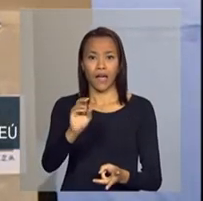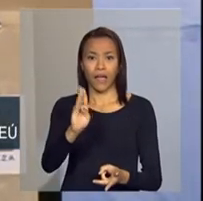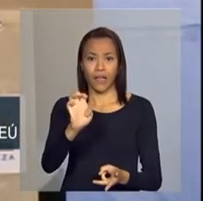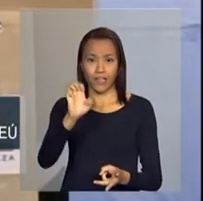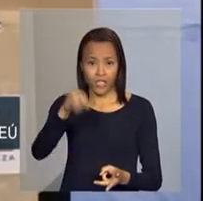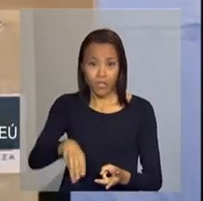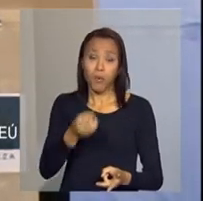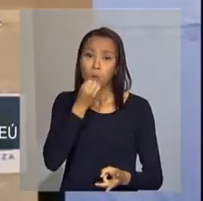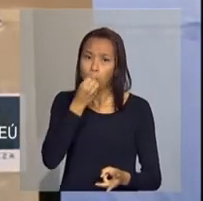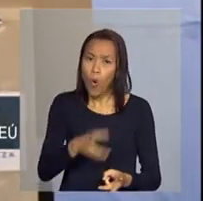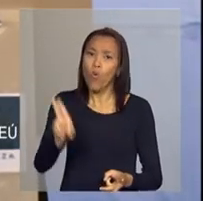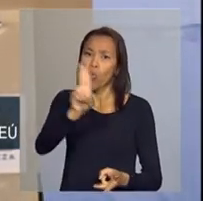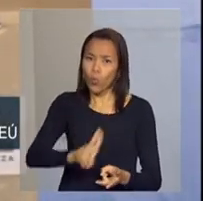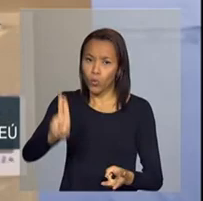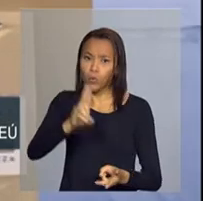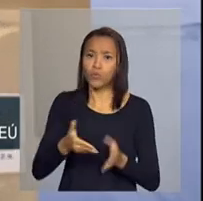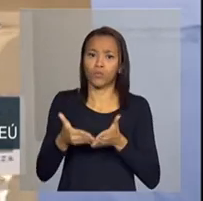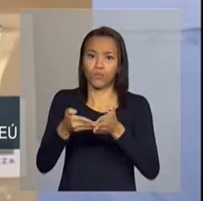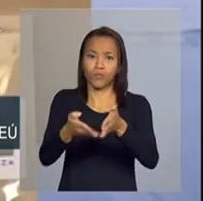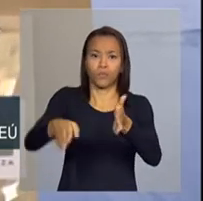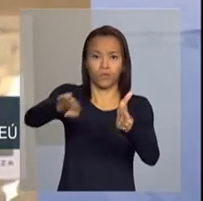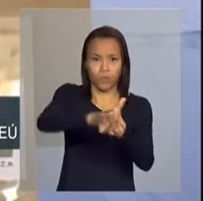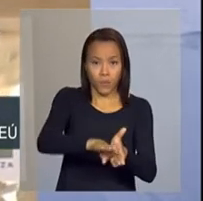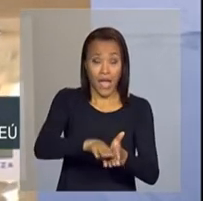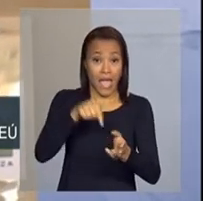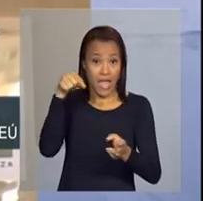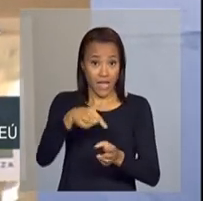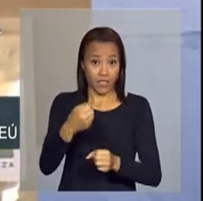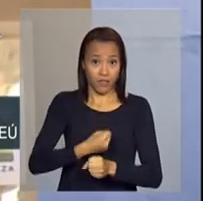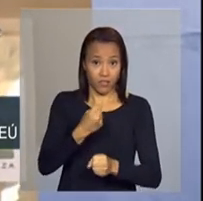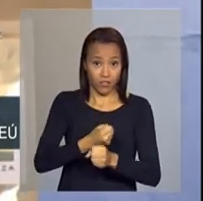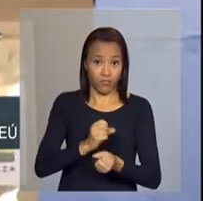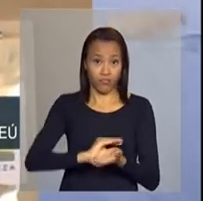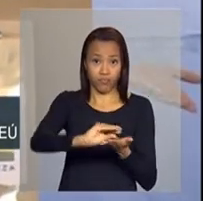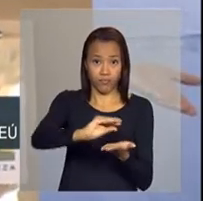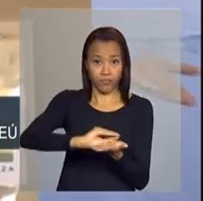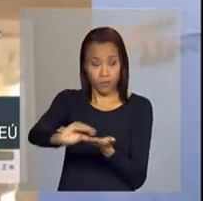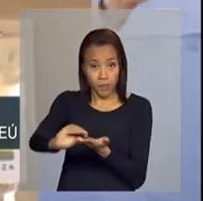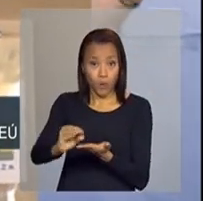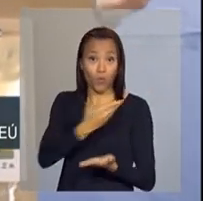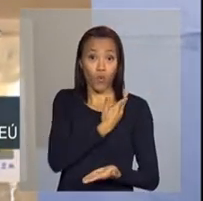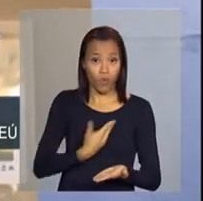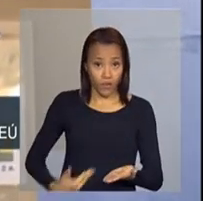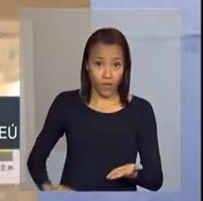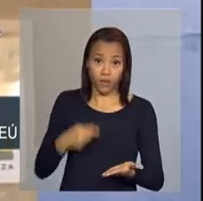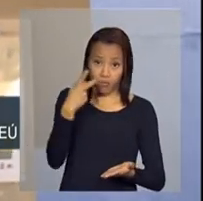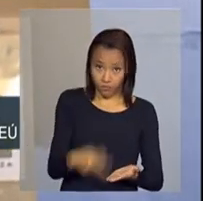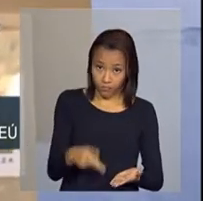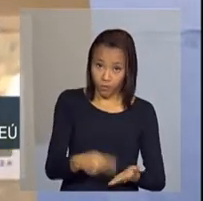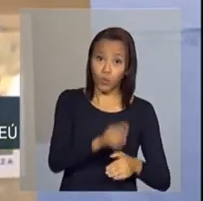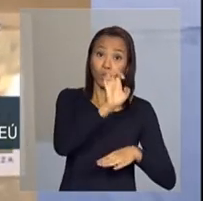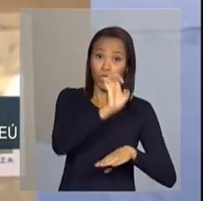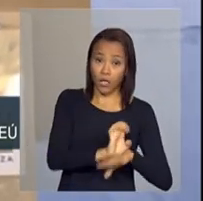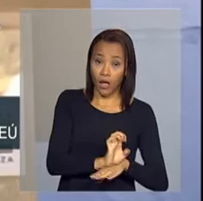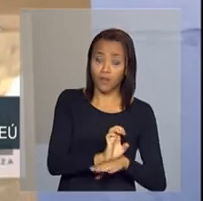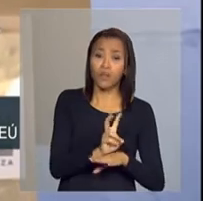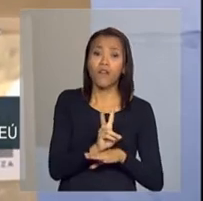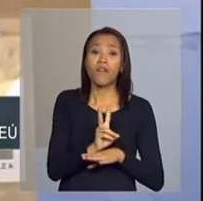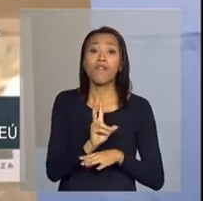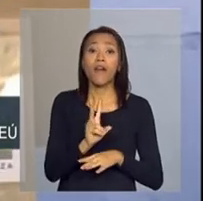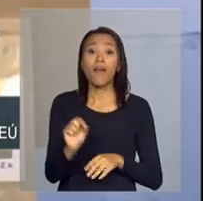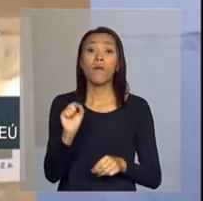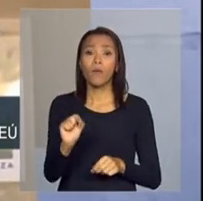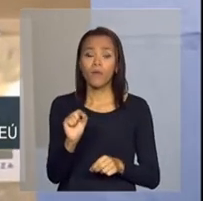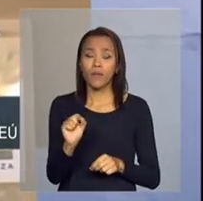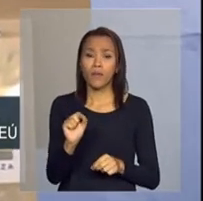do porto. Esses investimentos que serão executados pelo governo estadual aqui em Pernambuco fazem parte